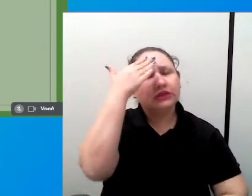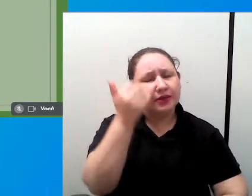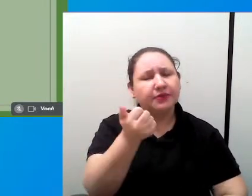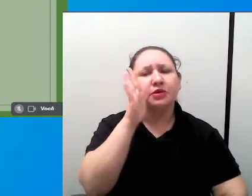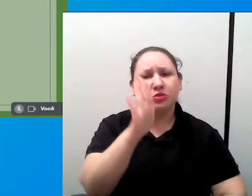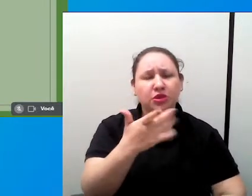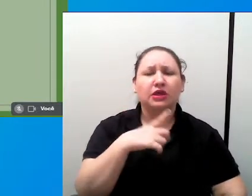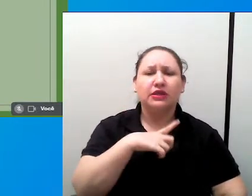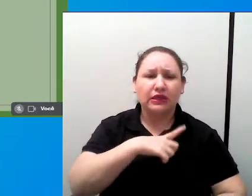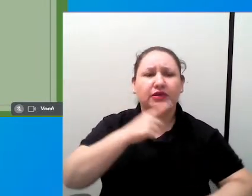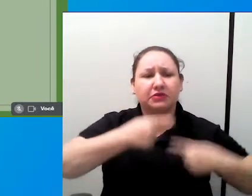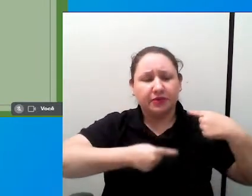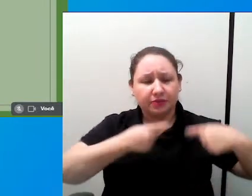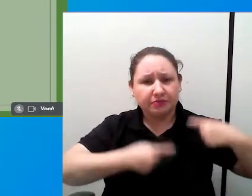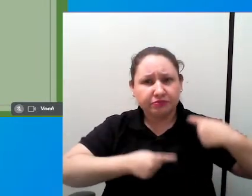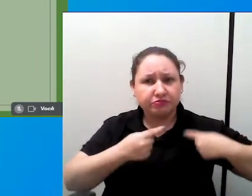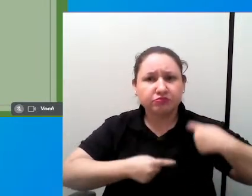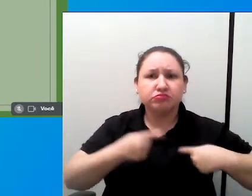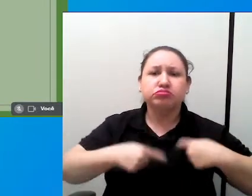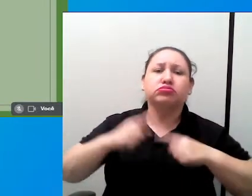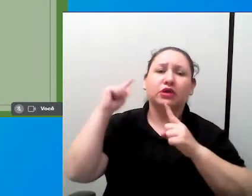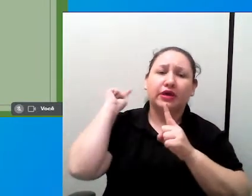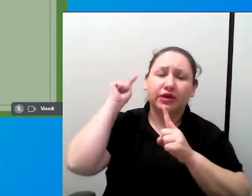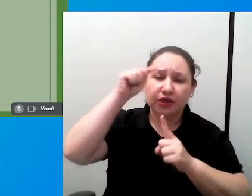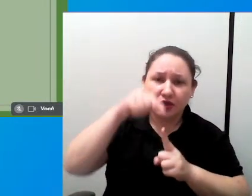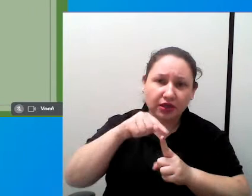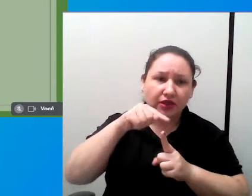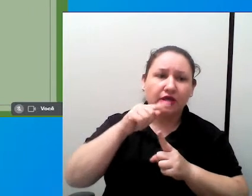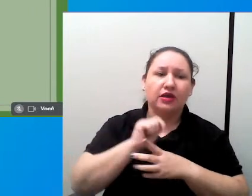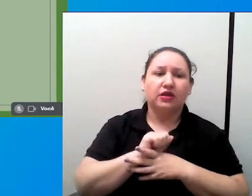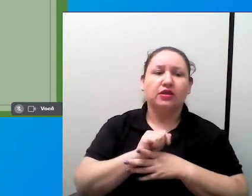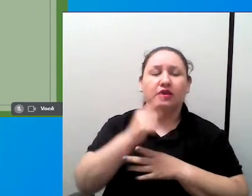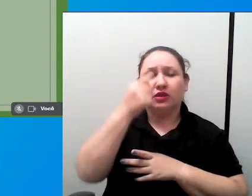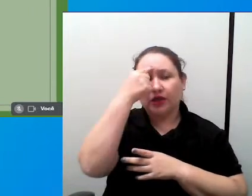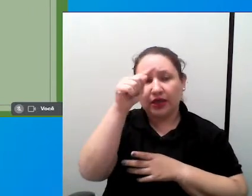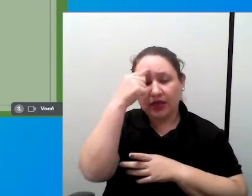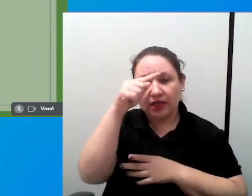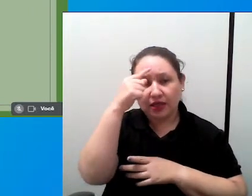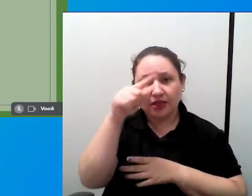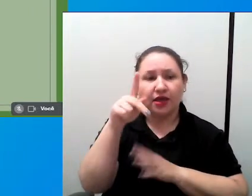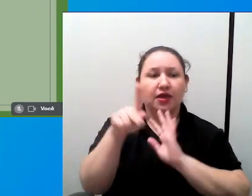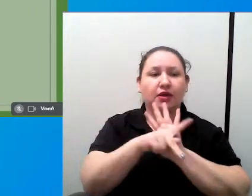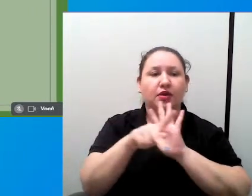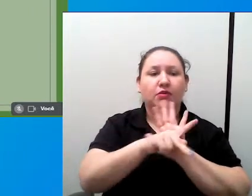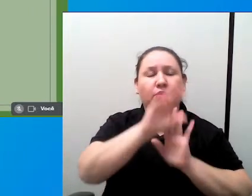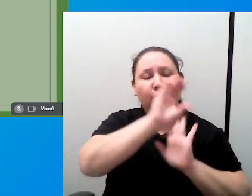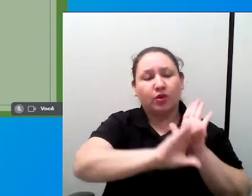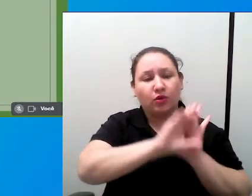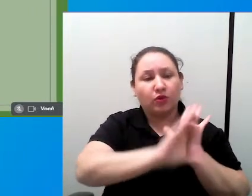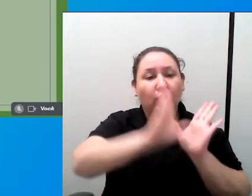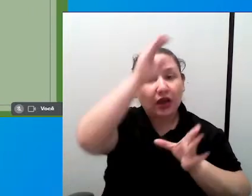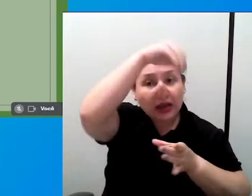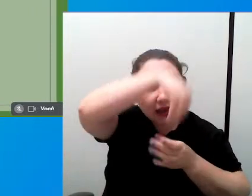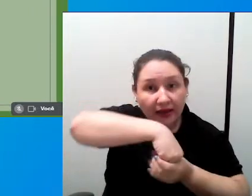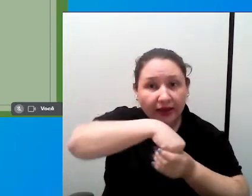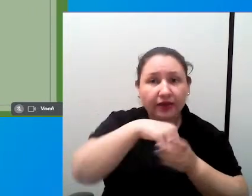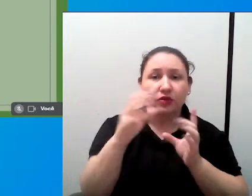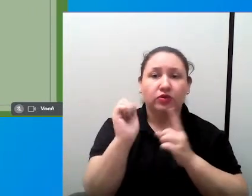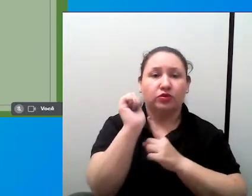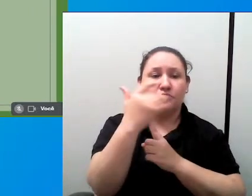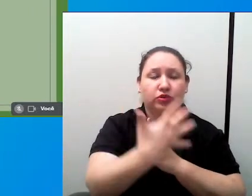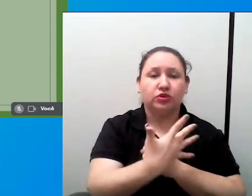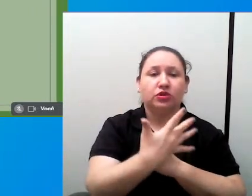dos desafios que nós temos em relação à implantação da curricularização da extensão, né, existem